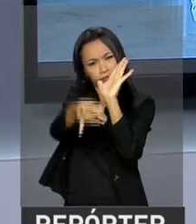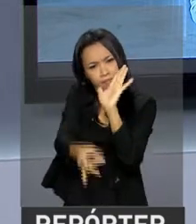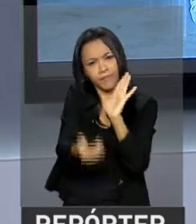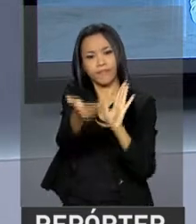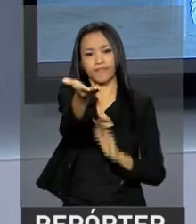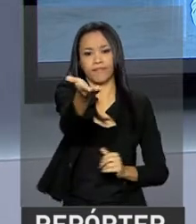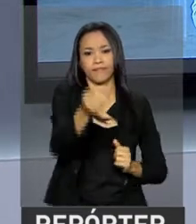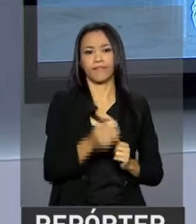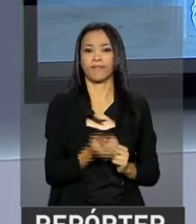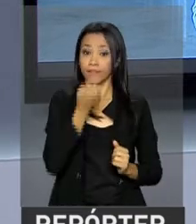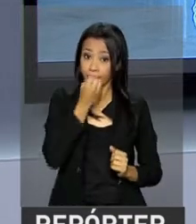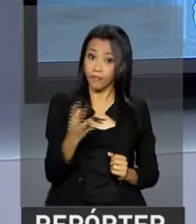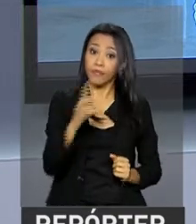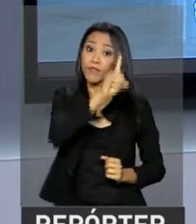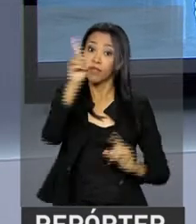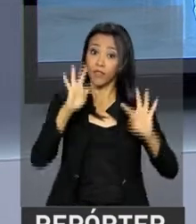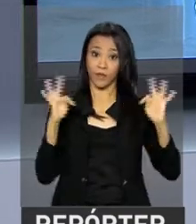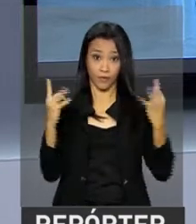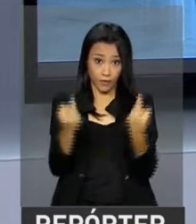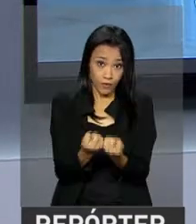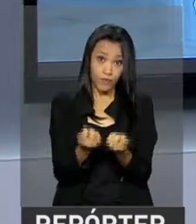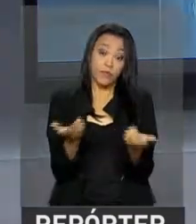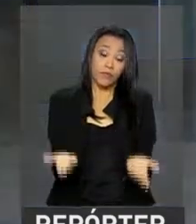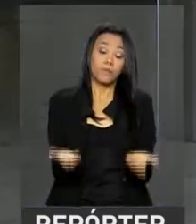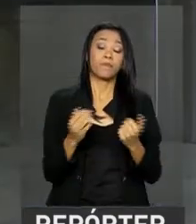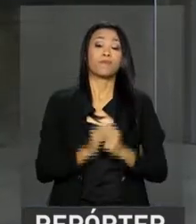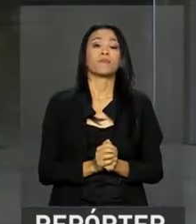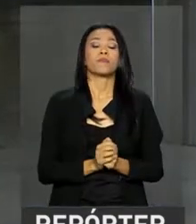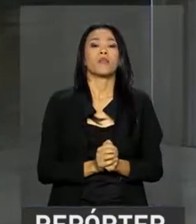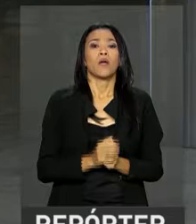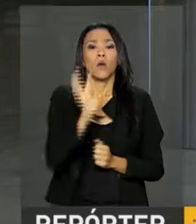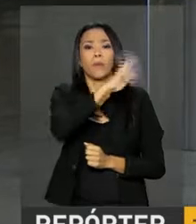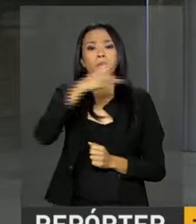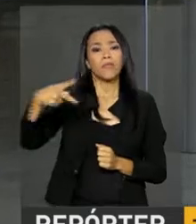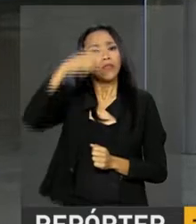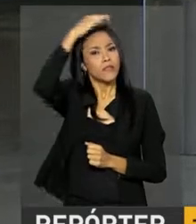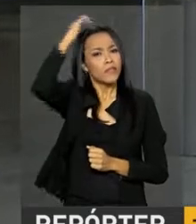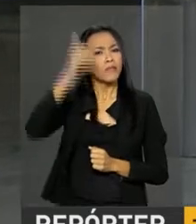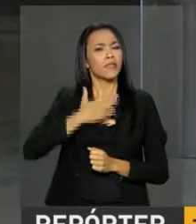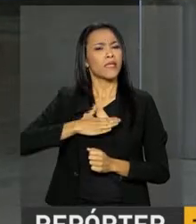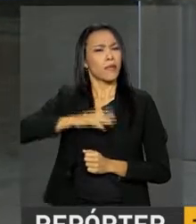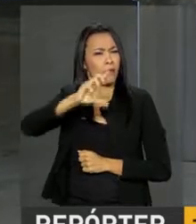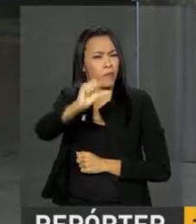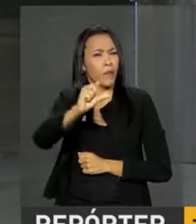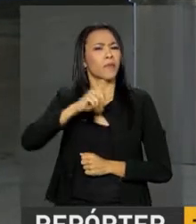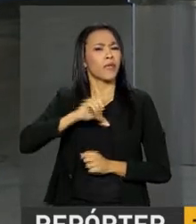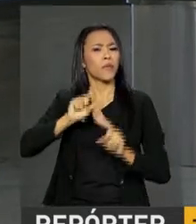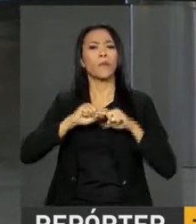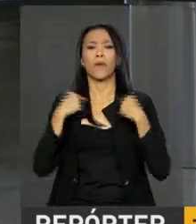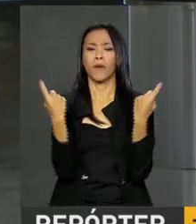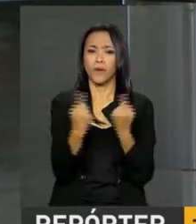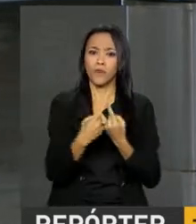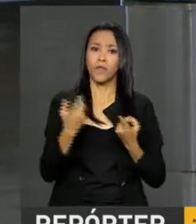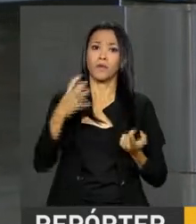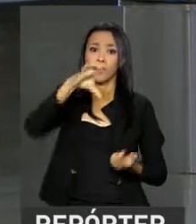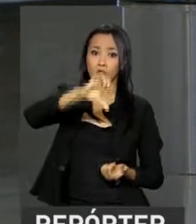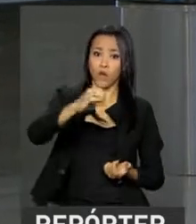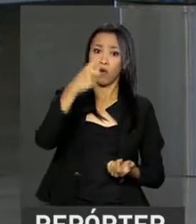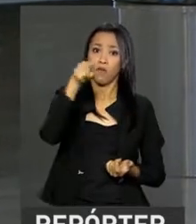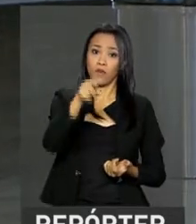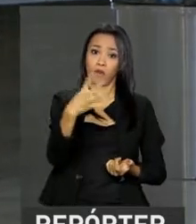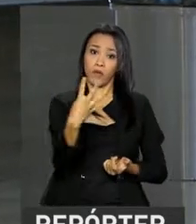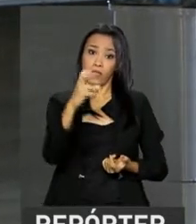Olá, Leandro. Bom dia a todos. O presidente Michel Temer tem uma reunião daqui a pouco, às 9h45, com o ministro das Cidades,